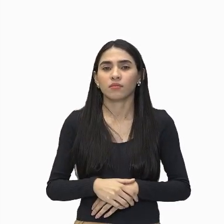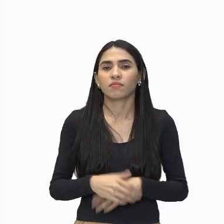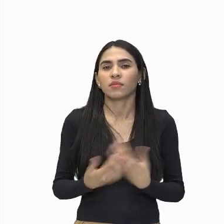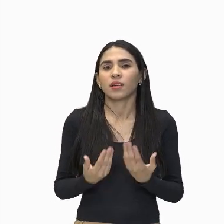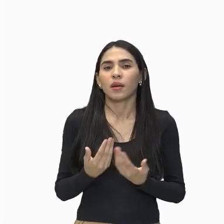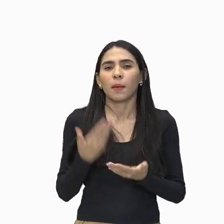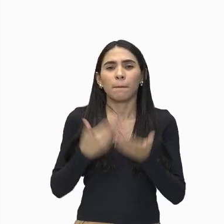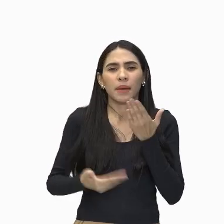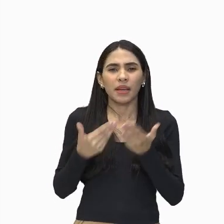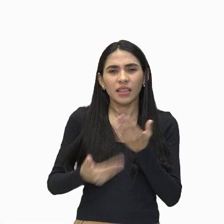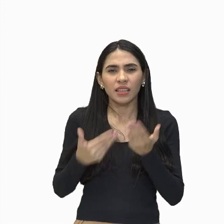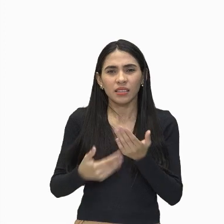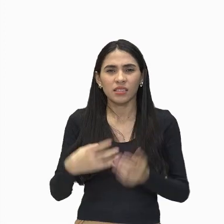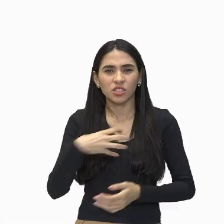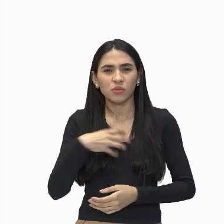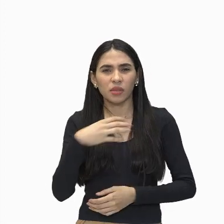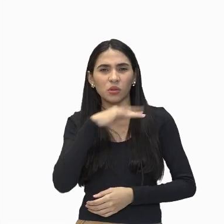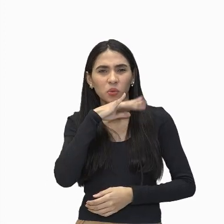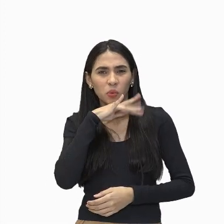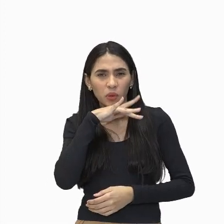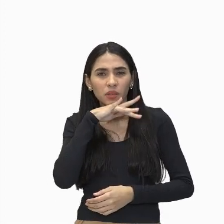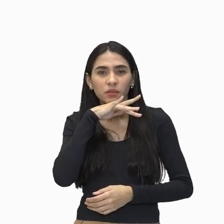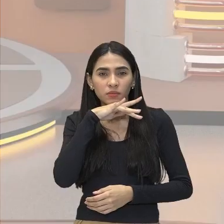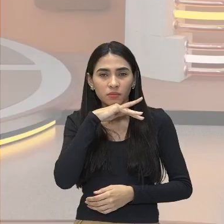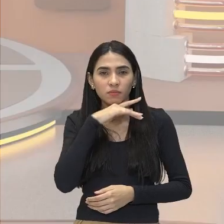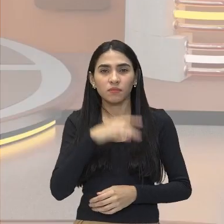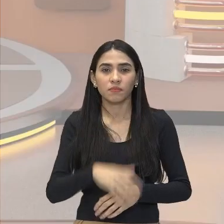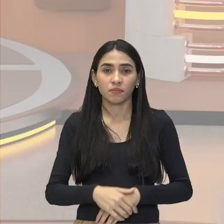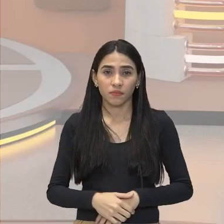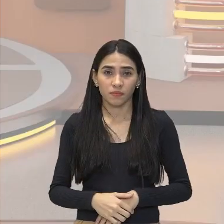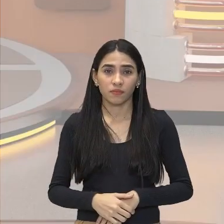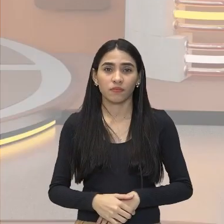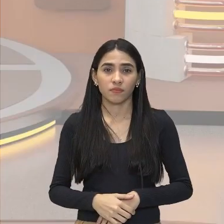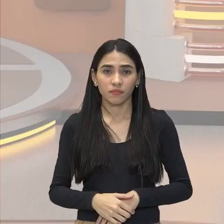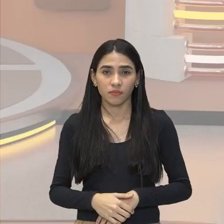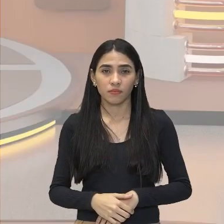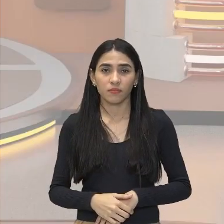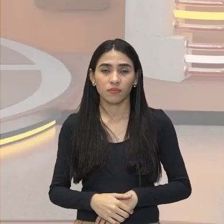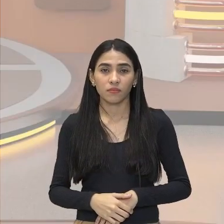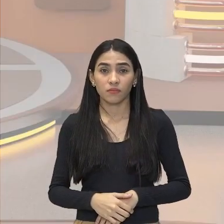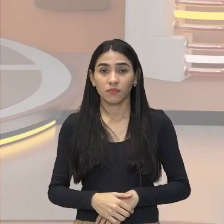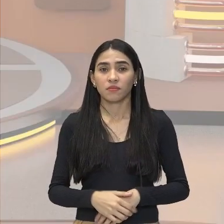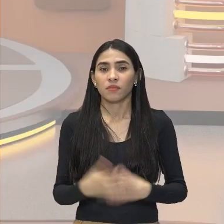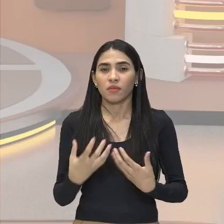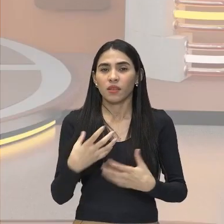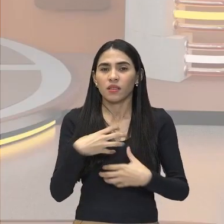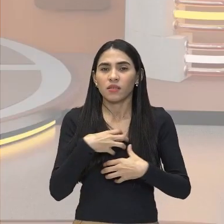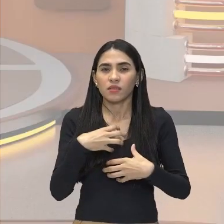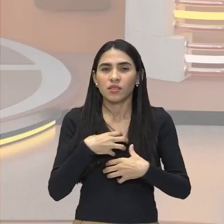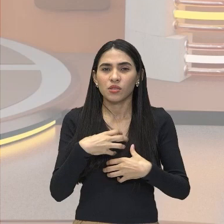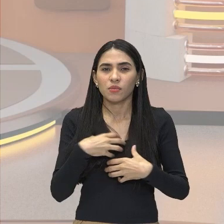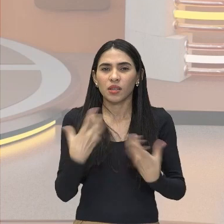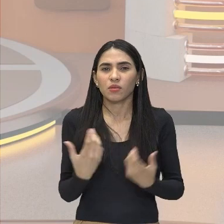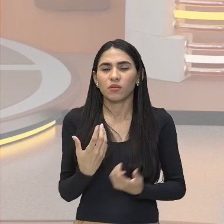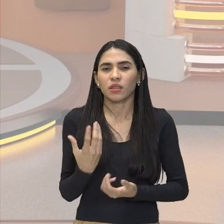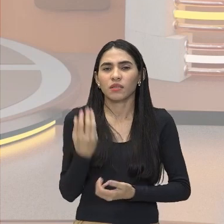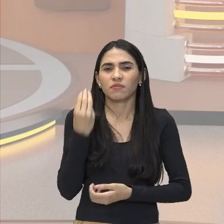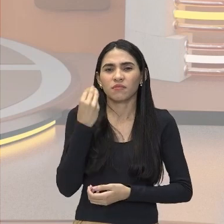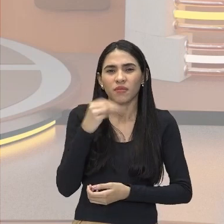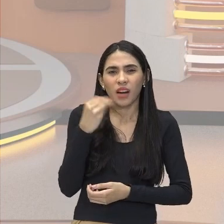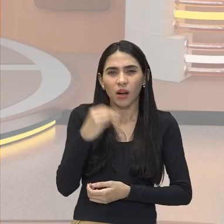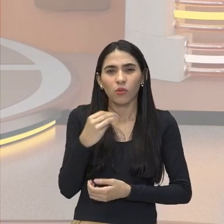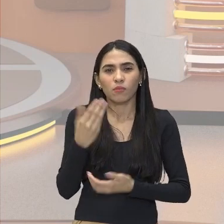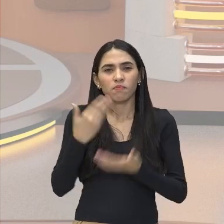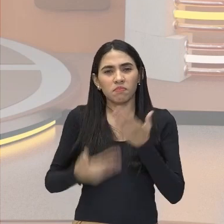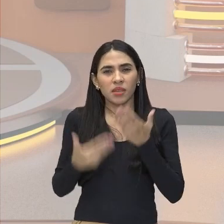fracasso por tanta fragmentação. Olha só, sensação de fracasso.